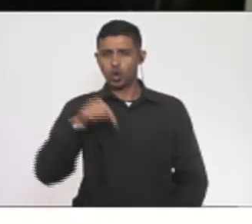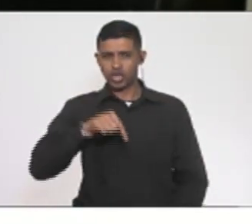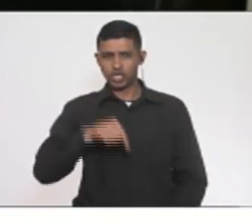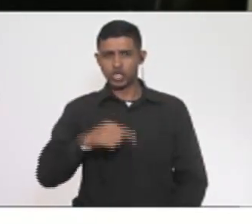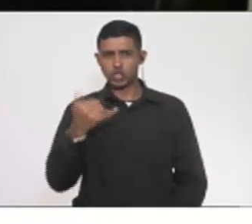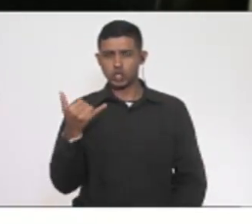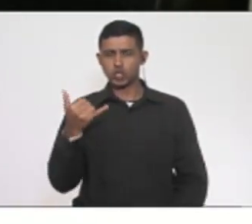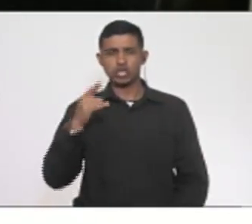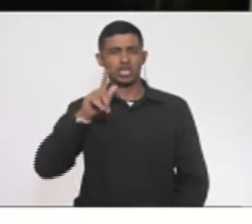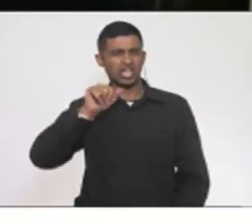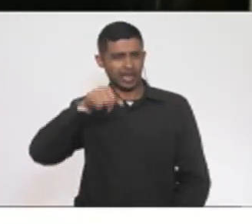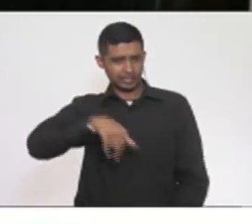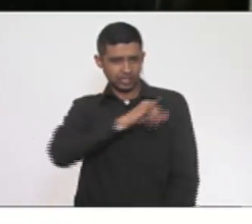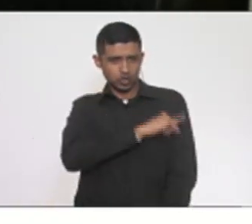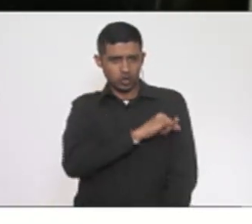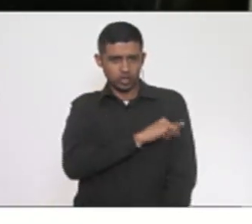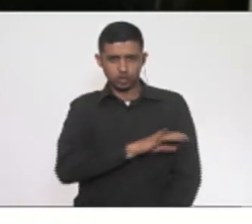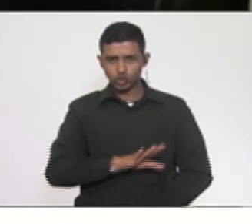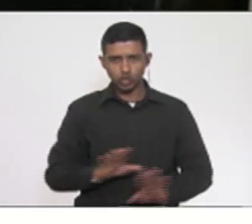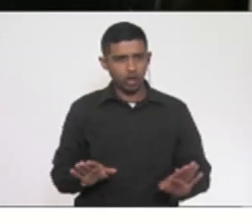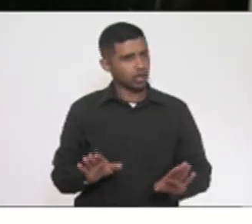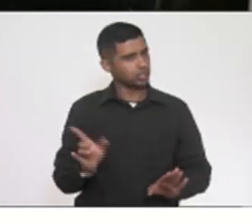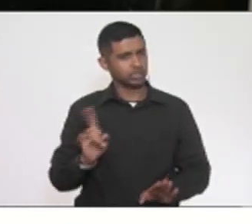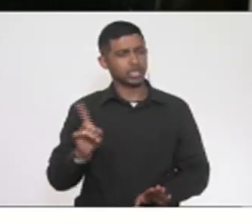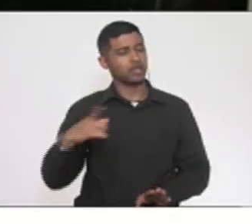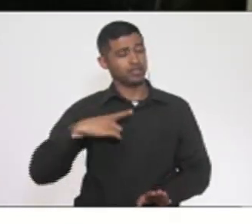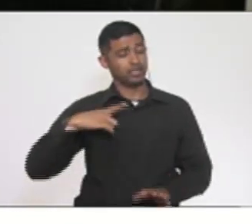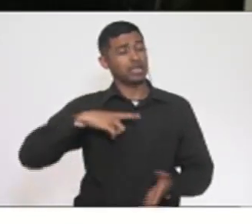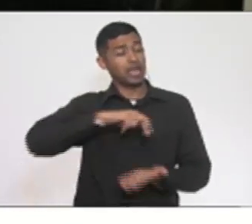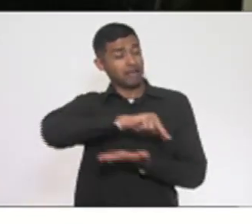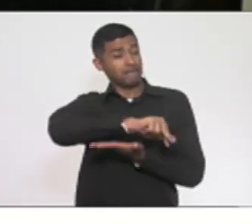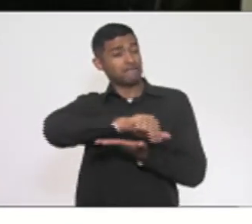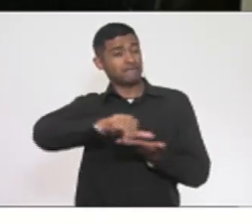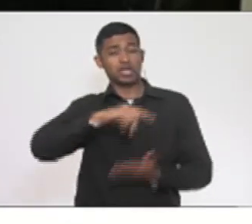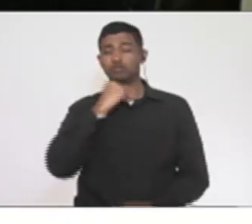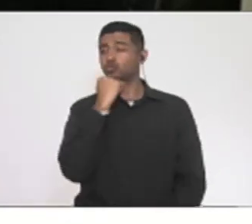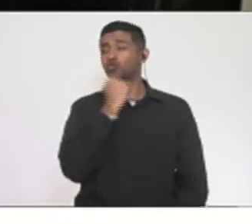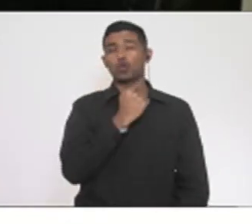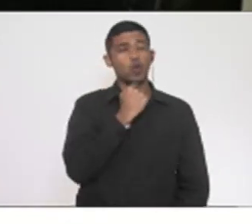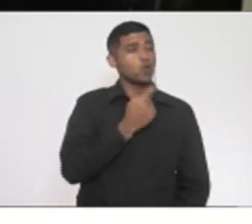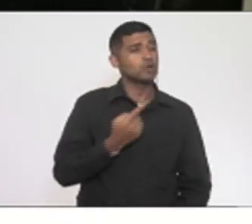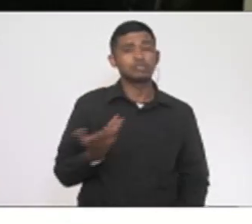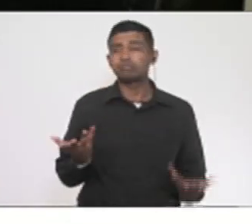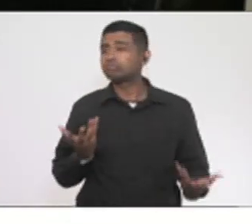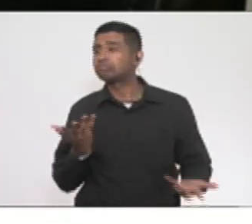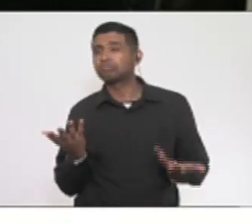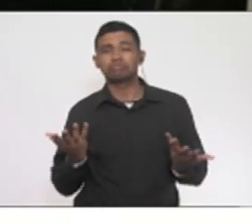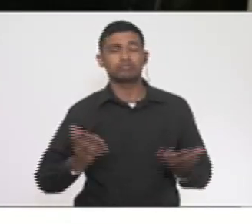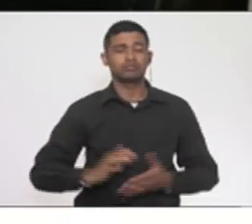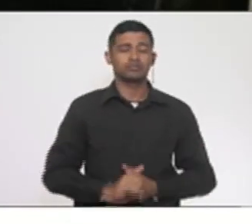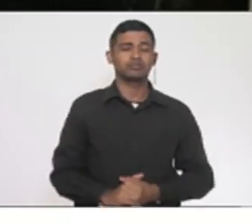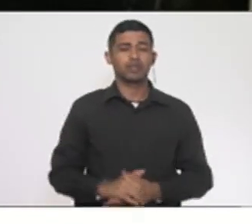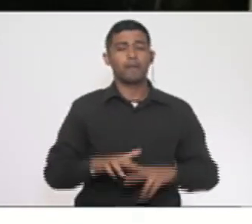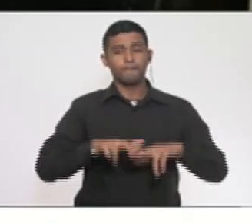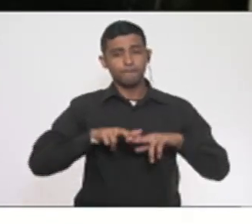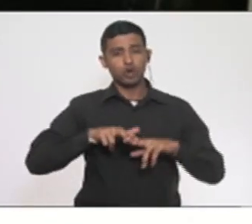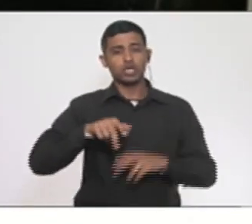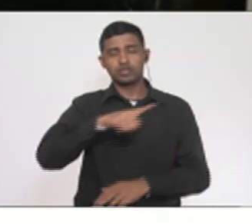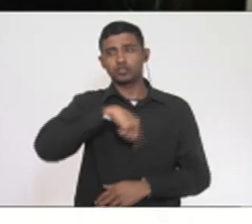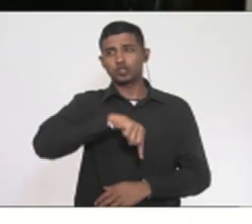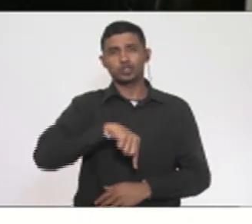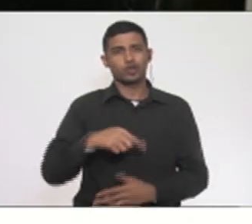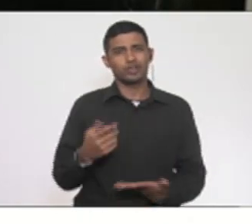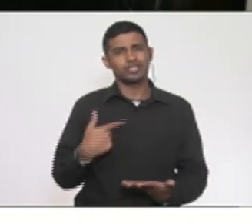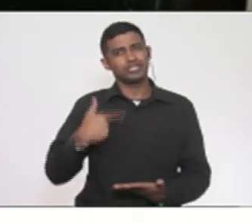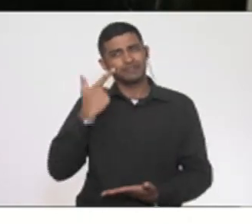Janeiro, mas também existe uma série de outras dúvidas, por isso que nós lhe